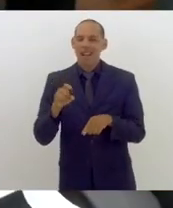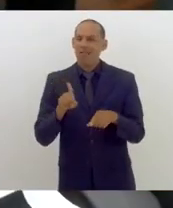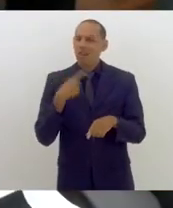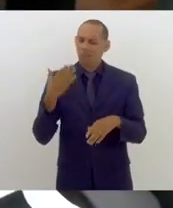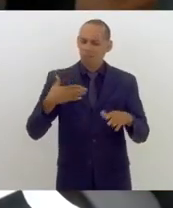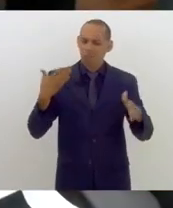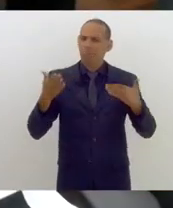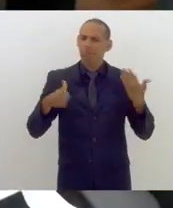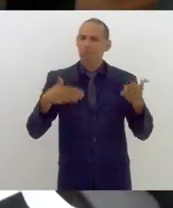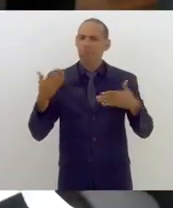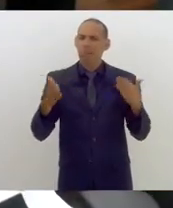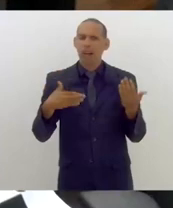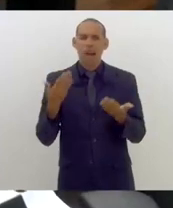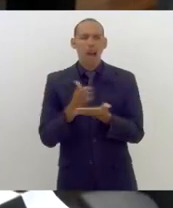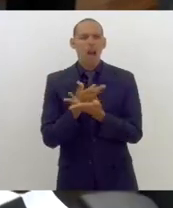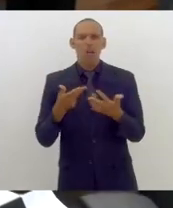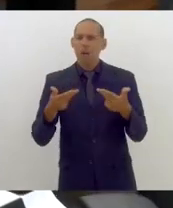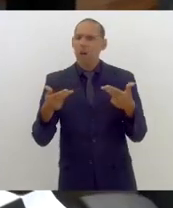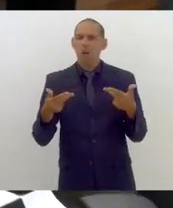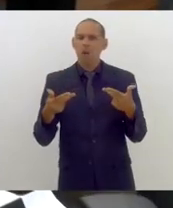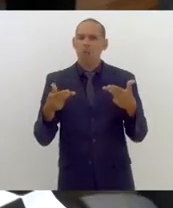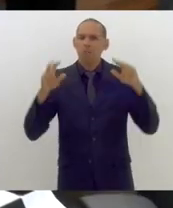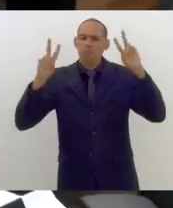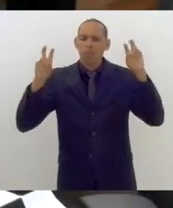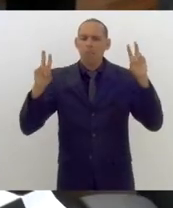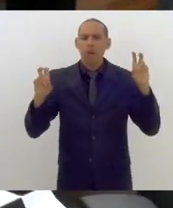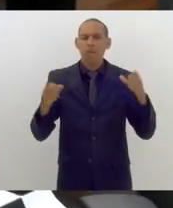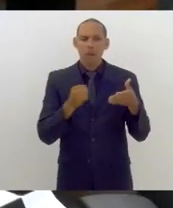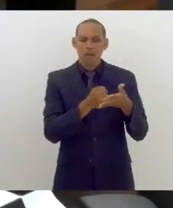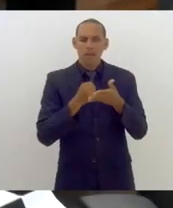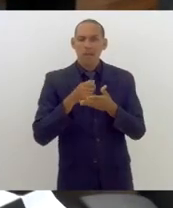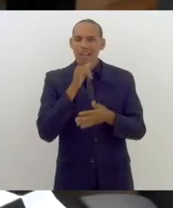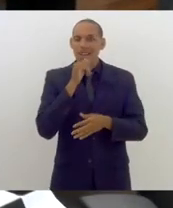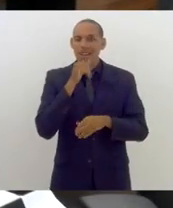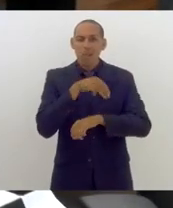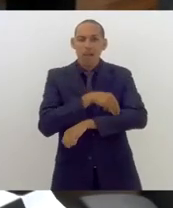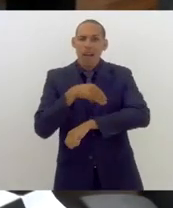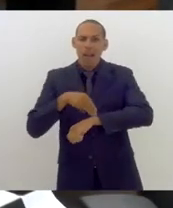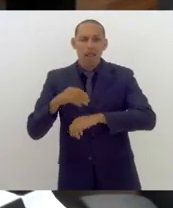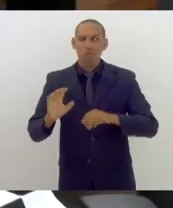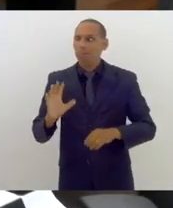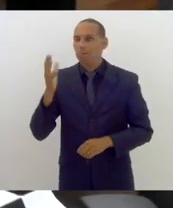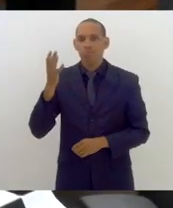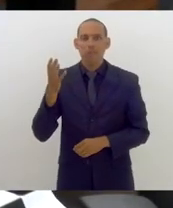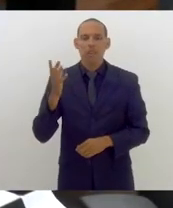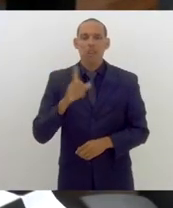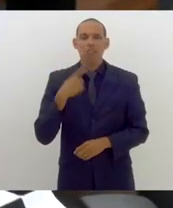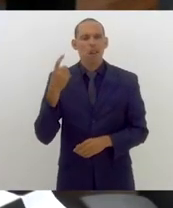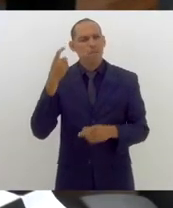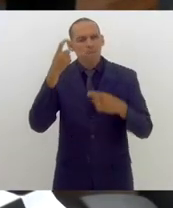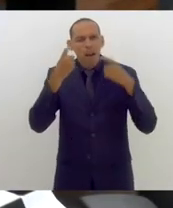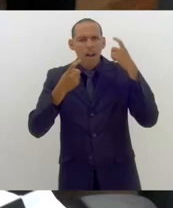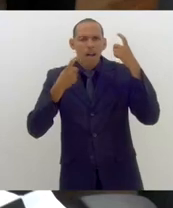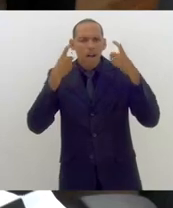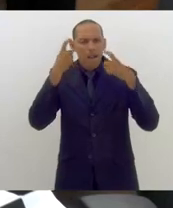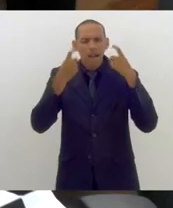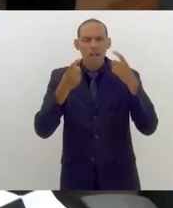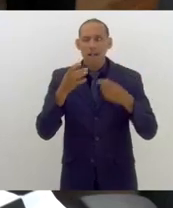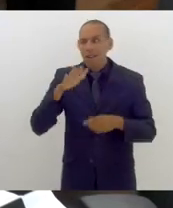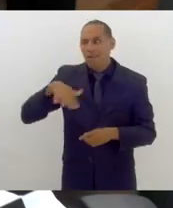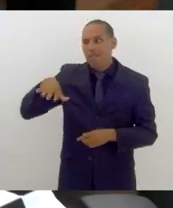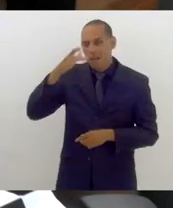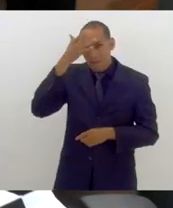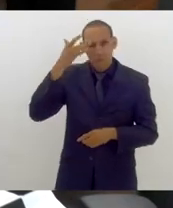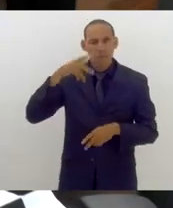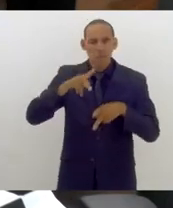aí trazendo a questão de Macaé à tona aqui né a gente tá bastante preocupado com a questão dos Macaense